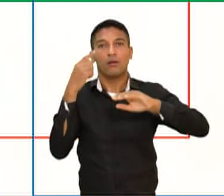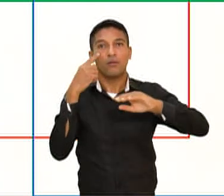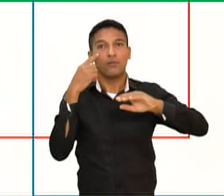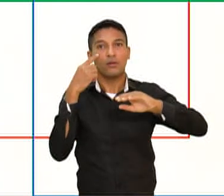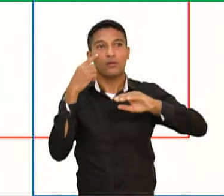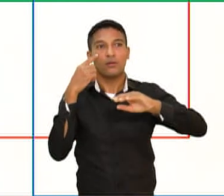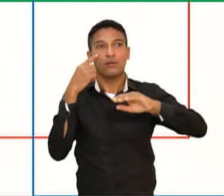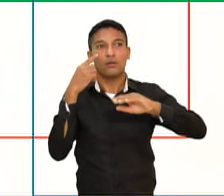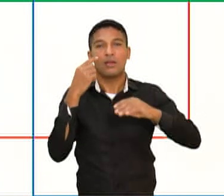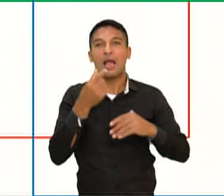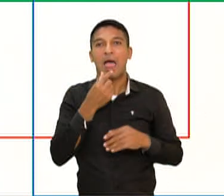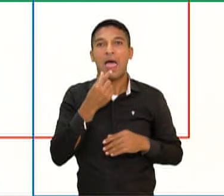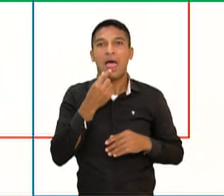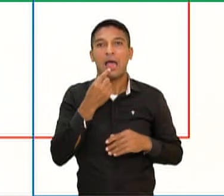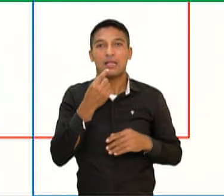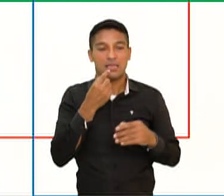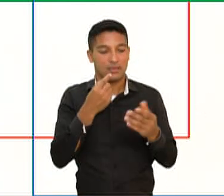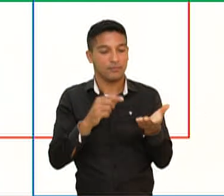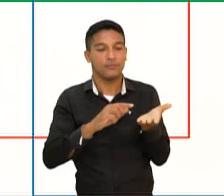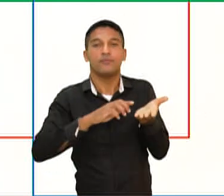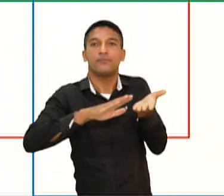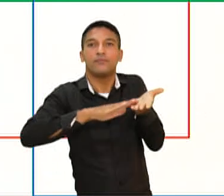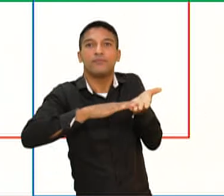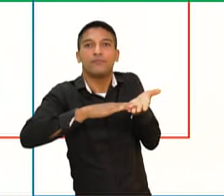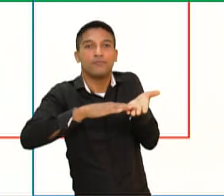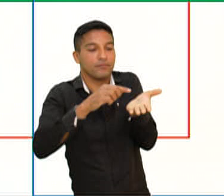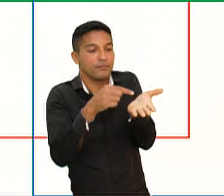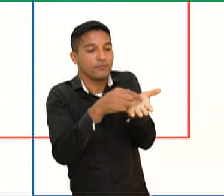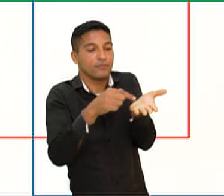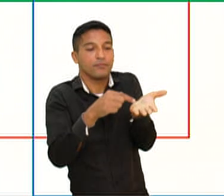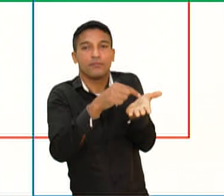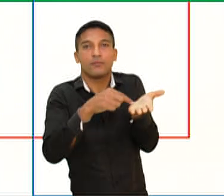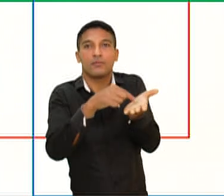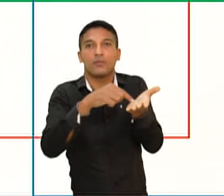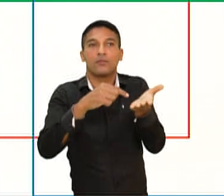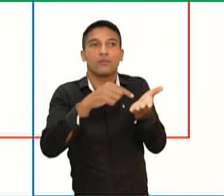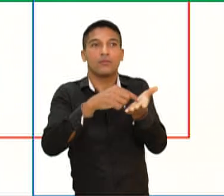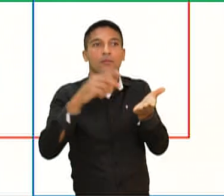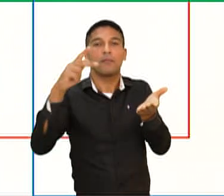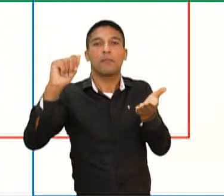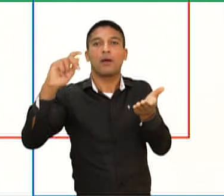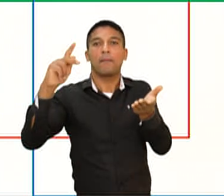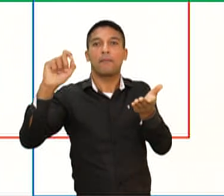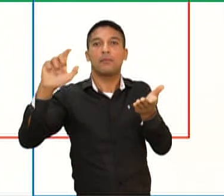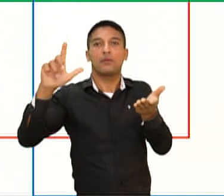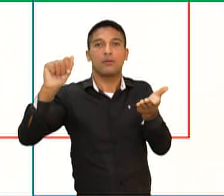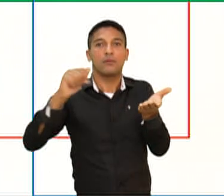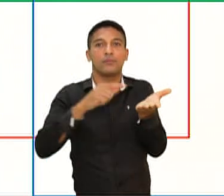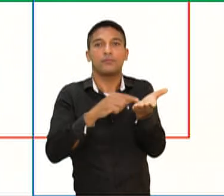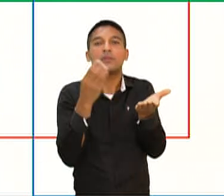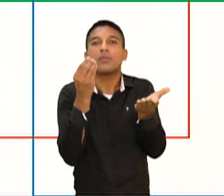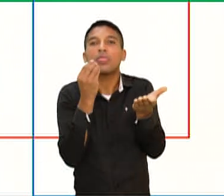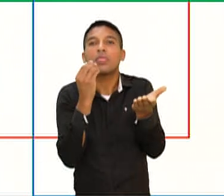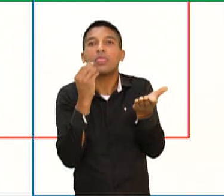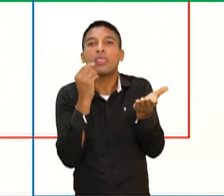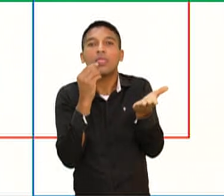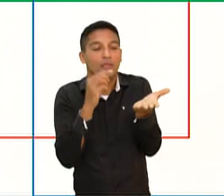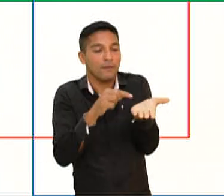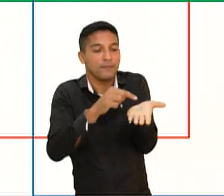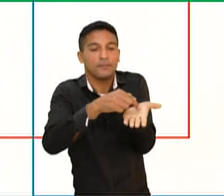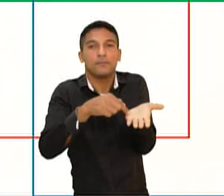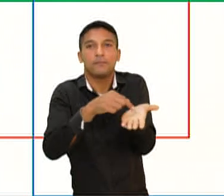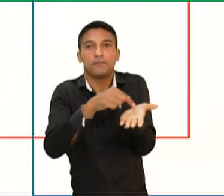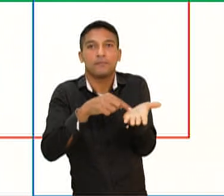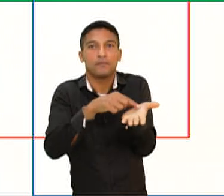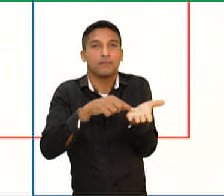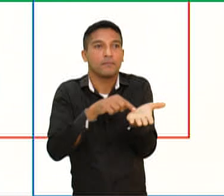aqui eu tenho uma língua onde eu tenho as papilas fungiformes, tá? A papila gustativa. E eu vou aproximar ainda mais nessa papila gustativa, e